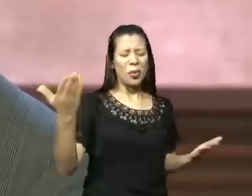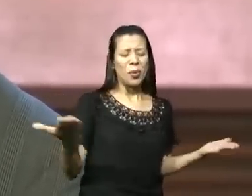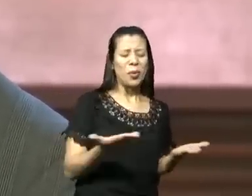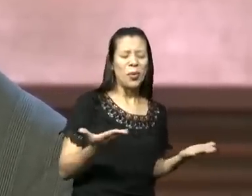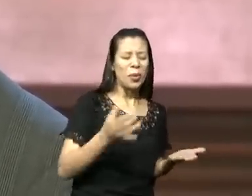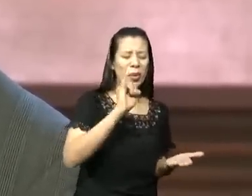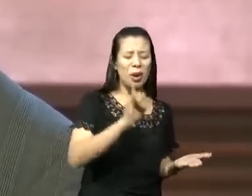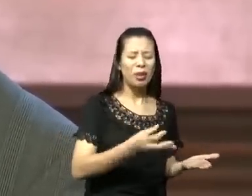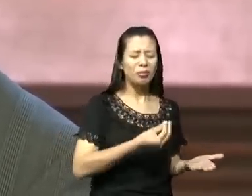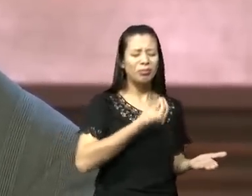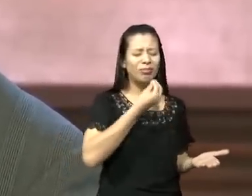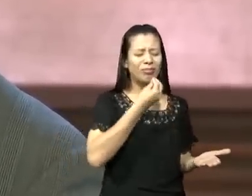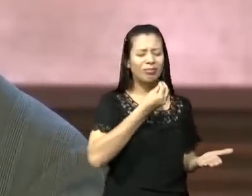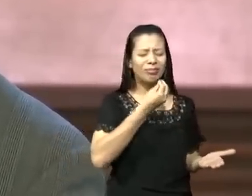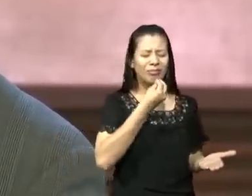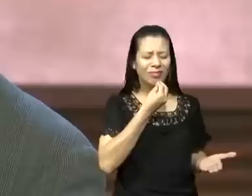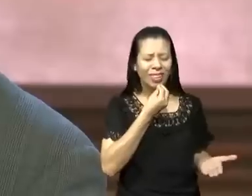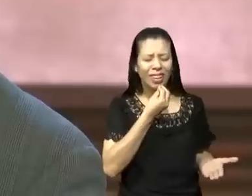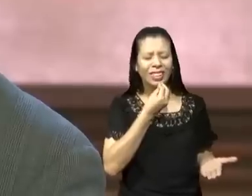salvação